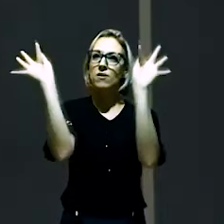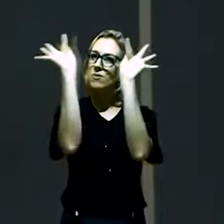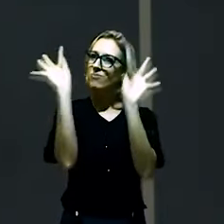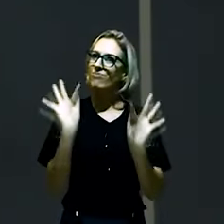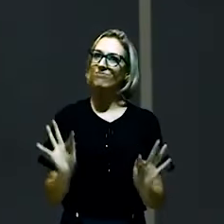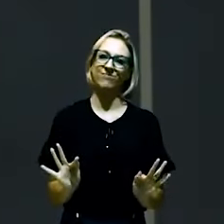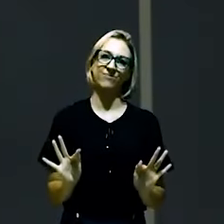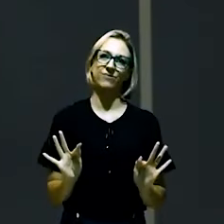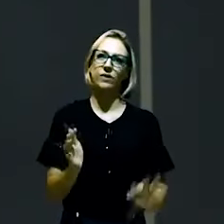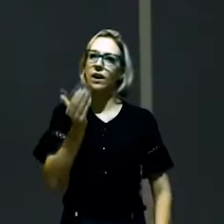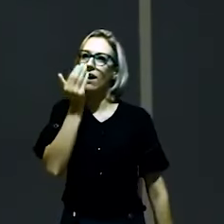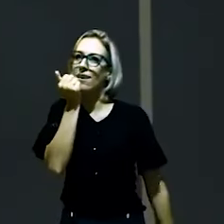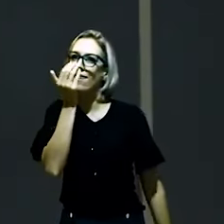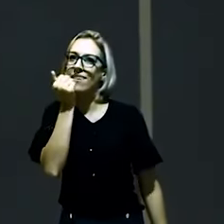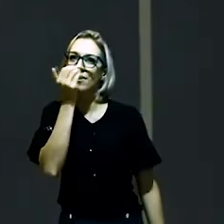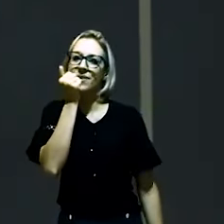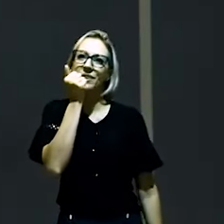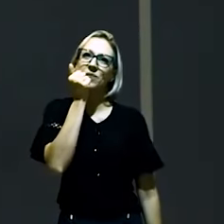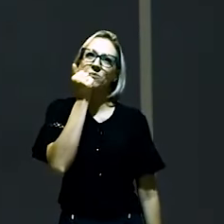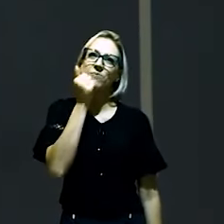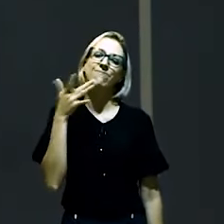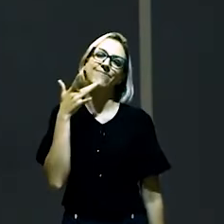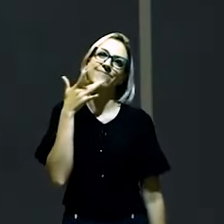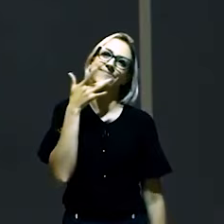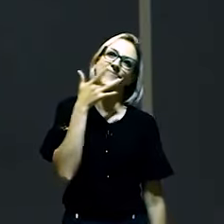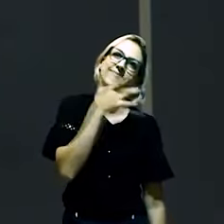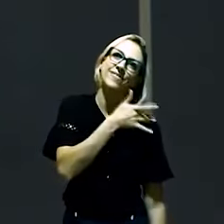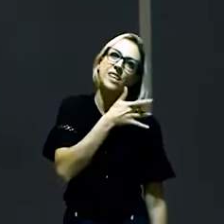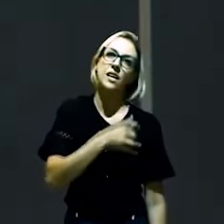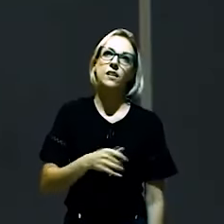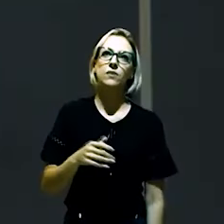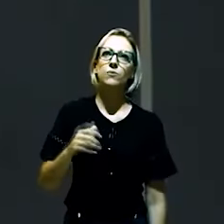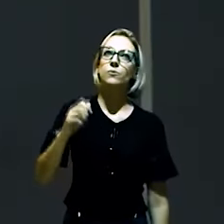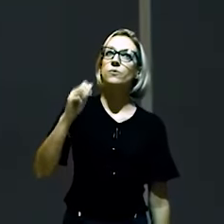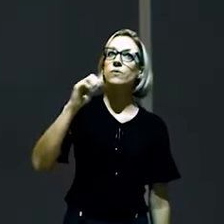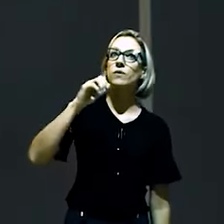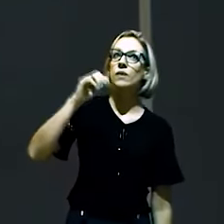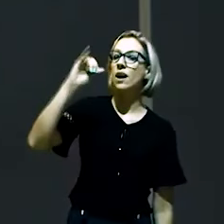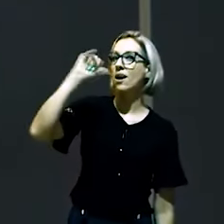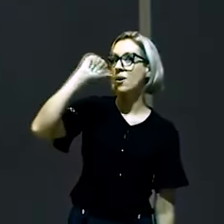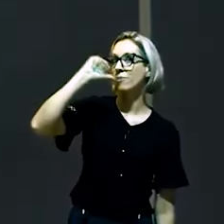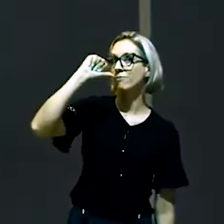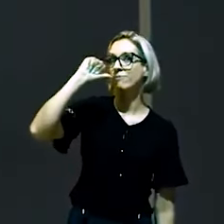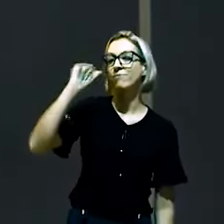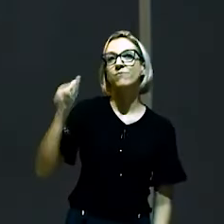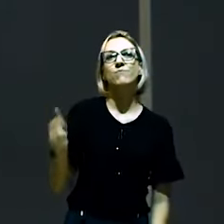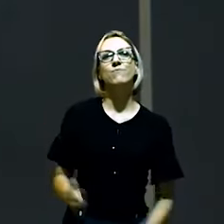comia, bebia e se alegrava. Tamanha era a prosperidade interna.